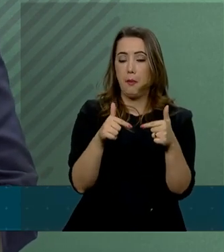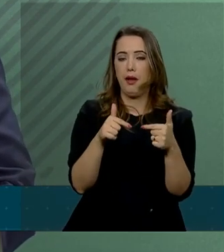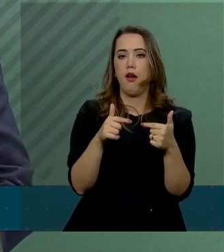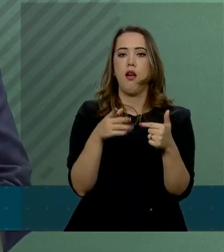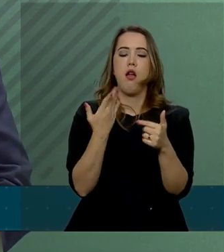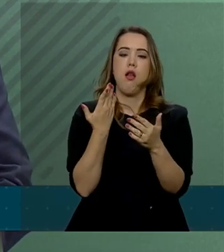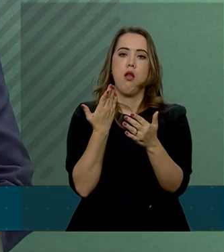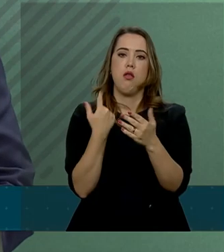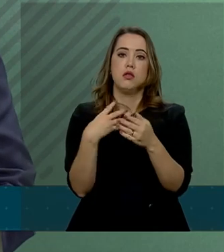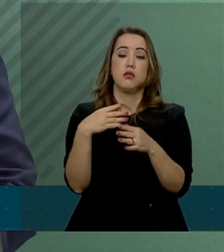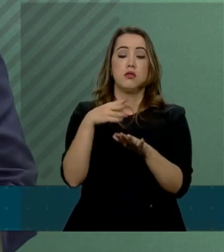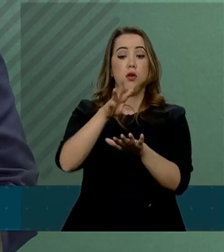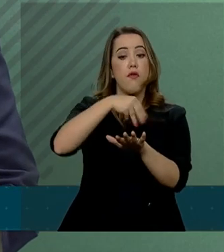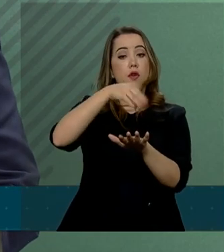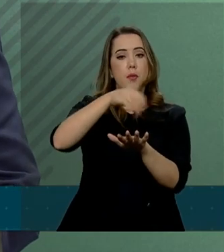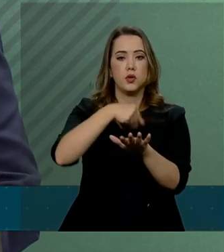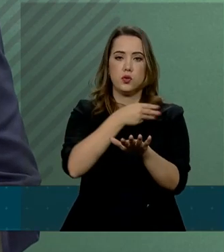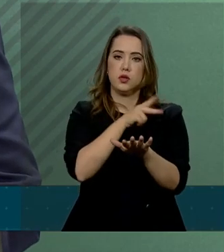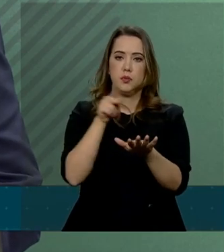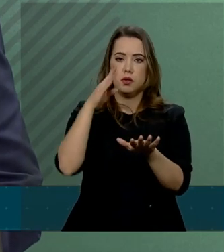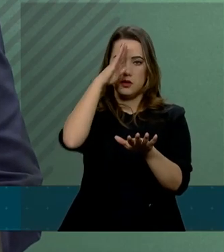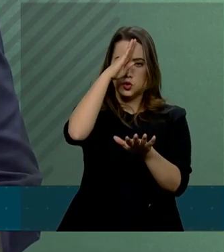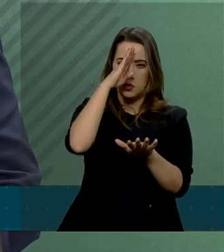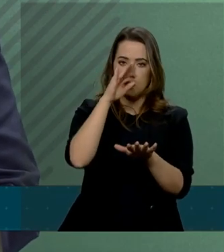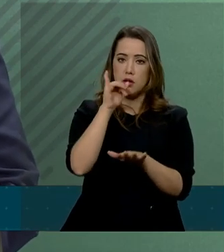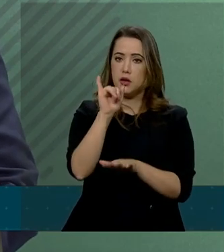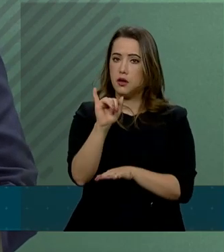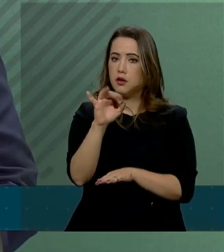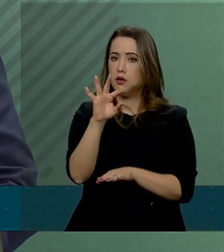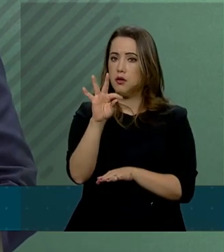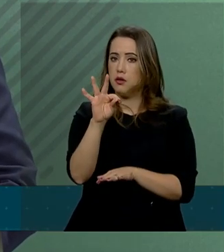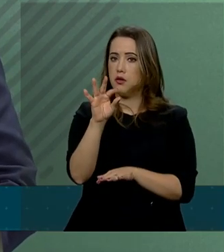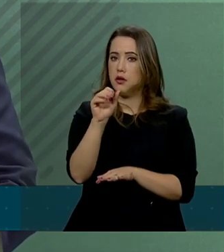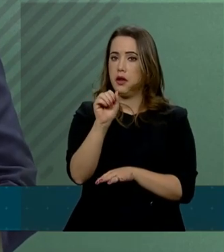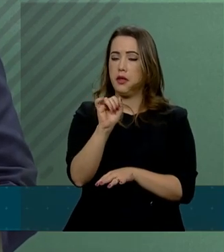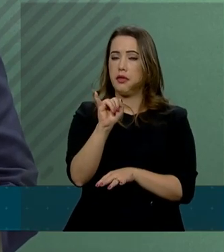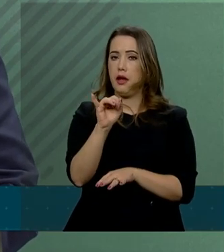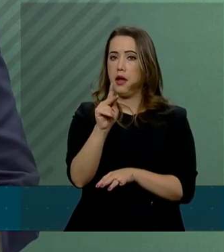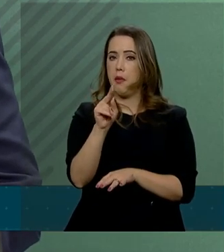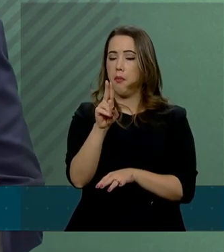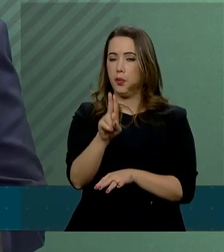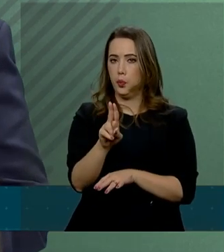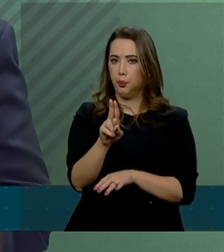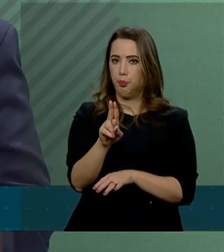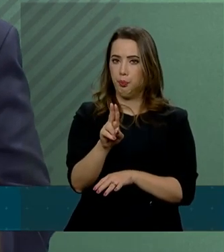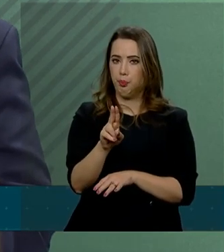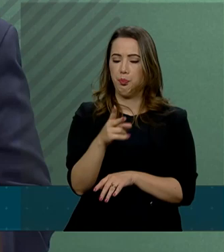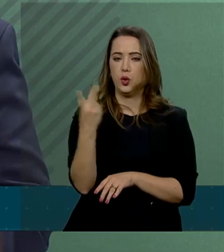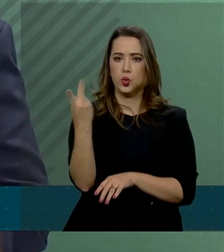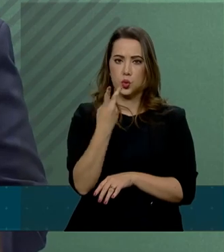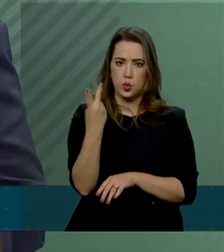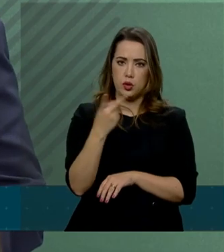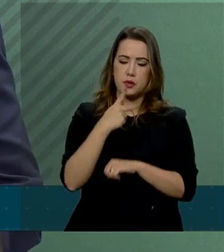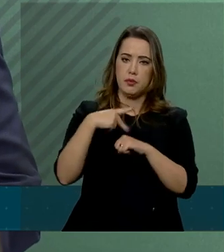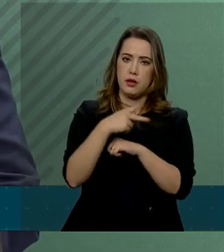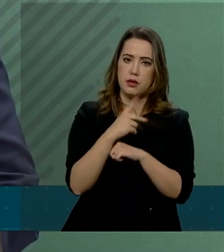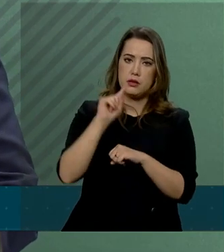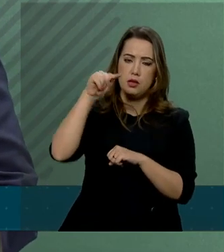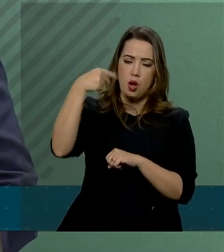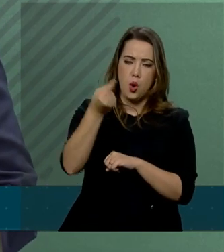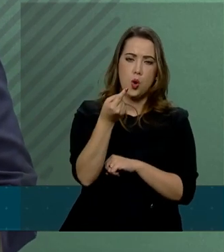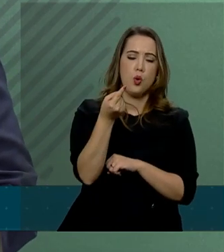binacional na próxima sexta feira será realizada uma reunião entre os representantes das chancelarias